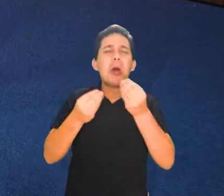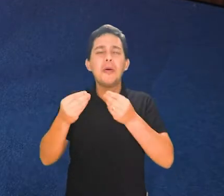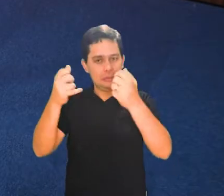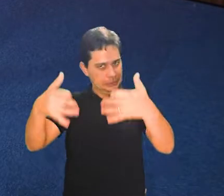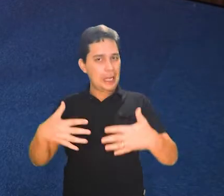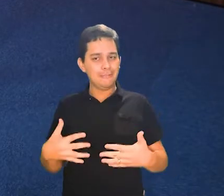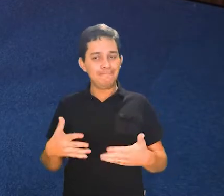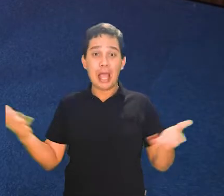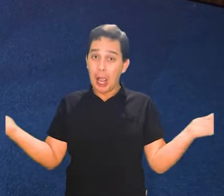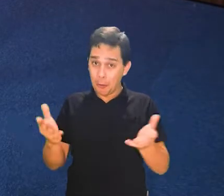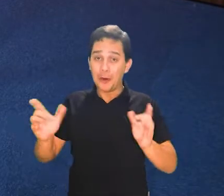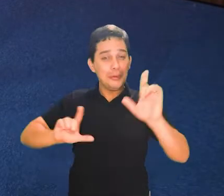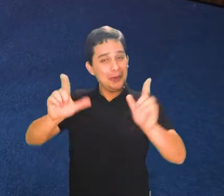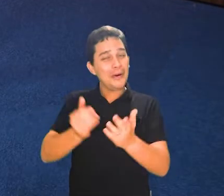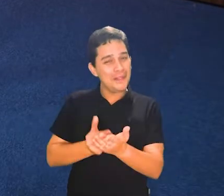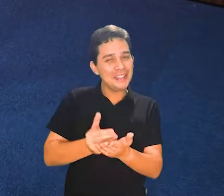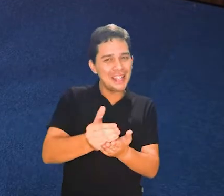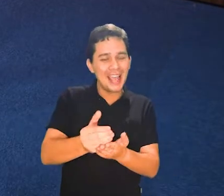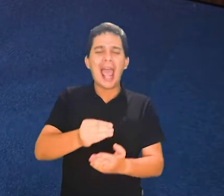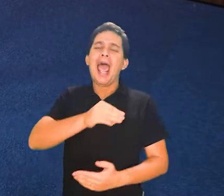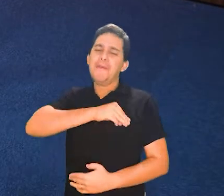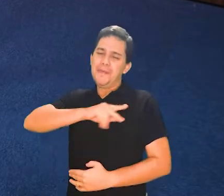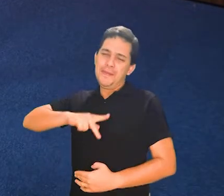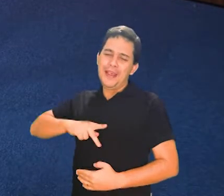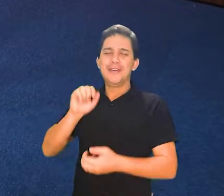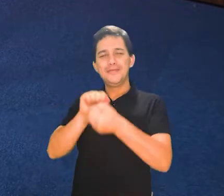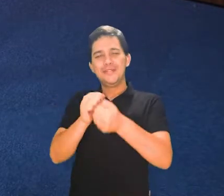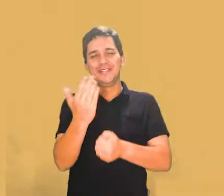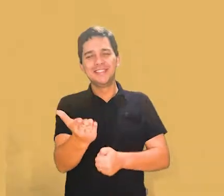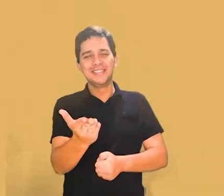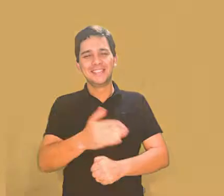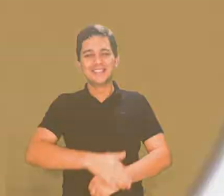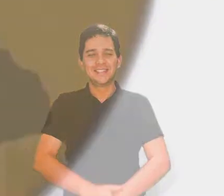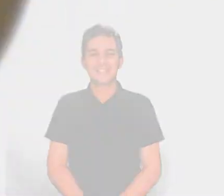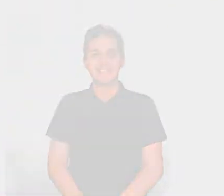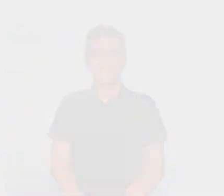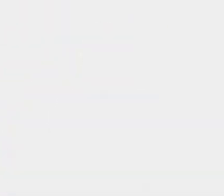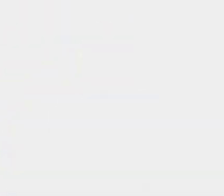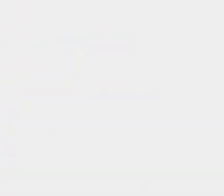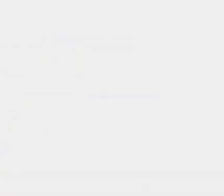MP Cidadão. É o Ministério Público mais perto de você.